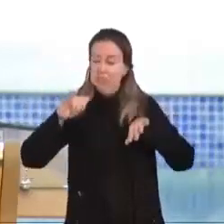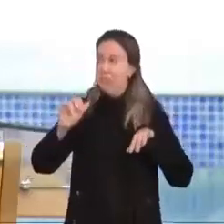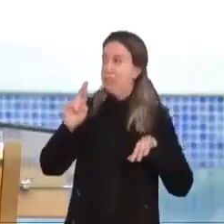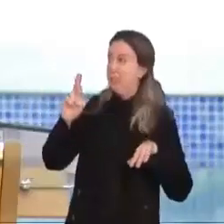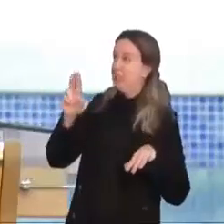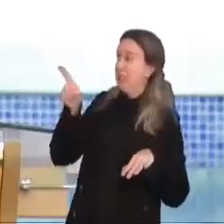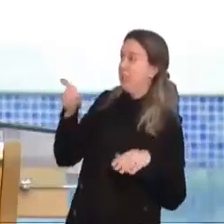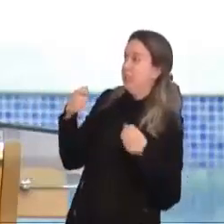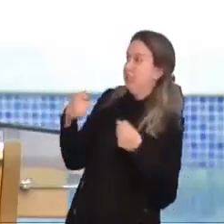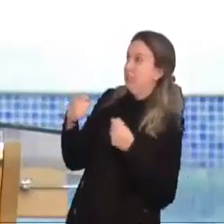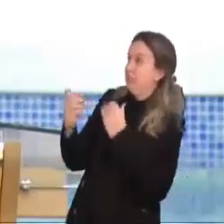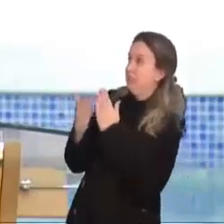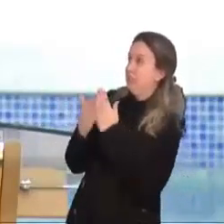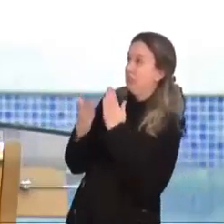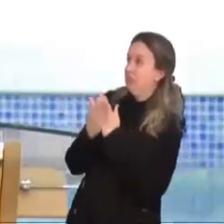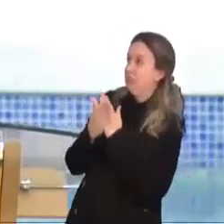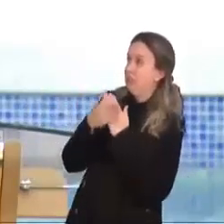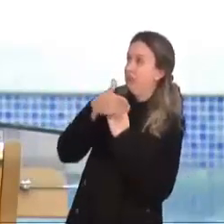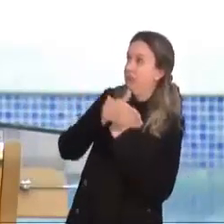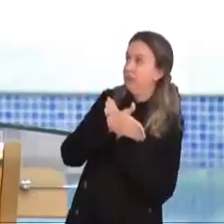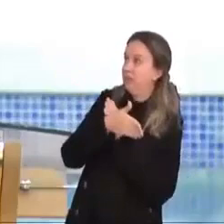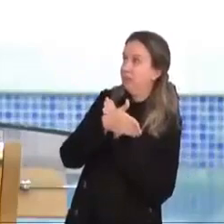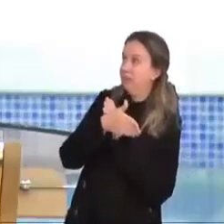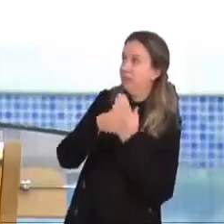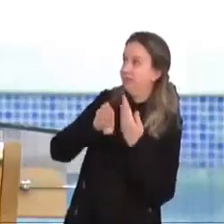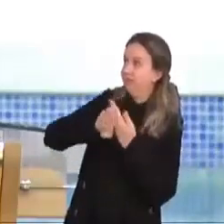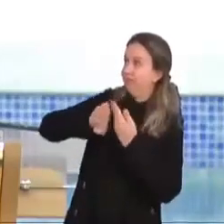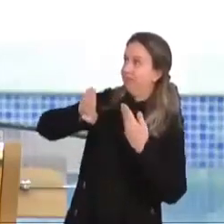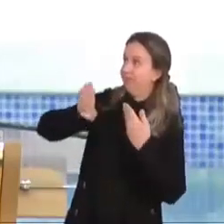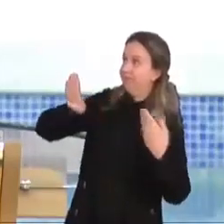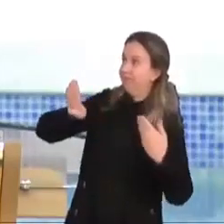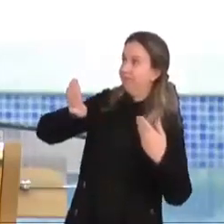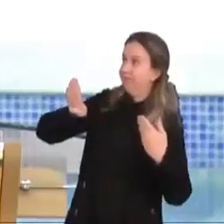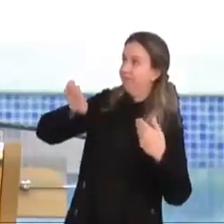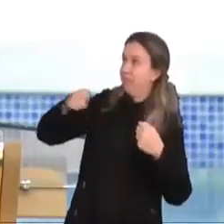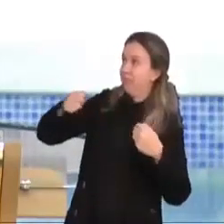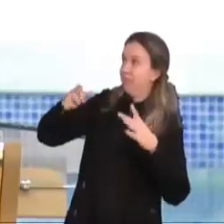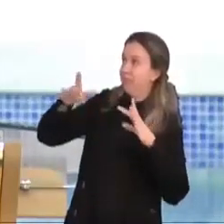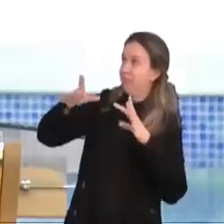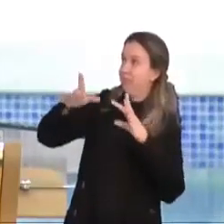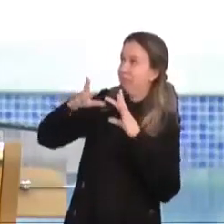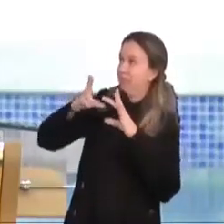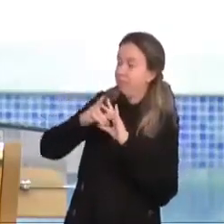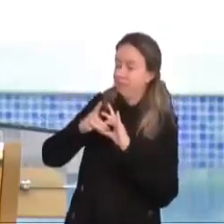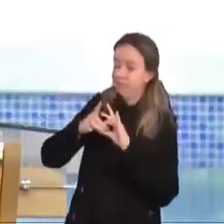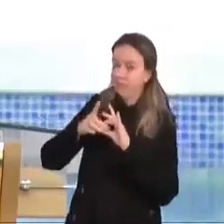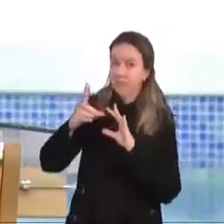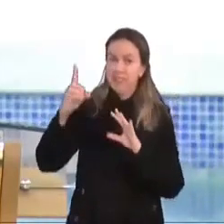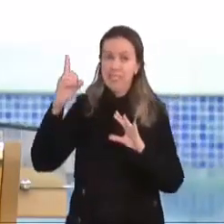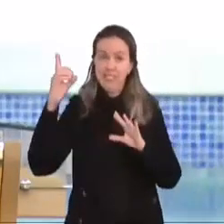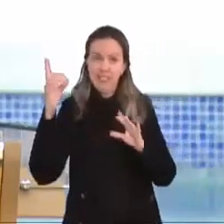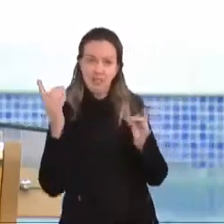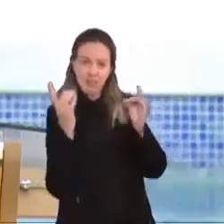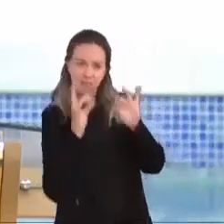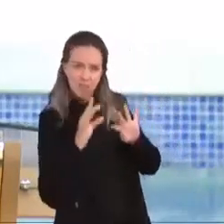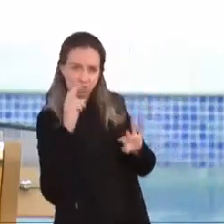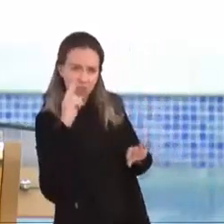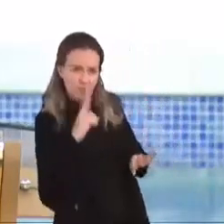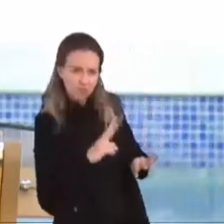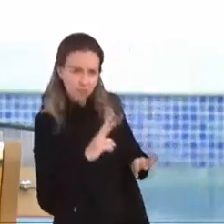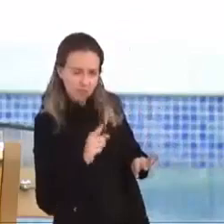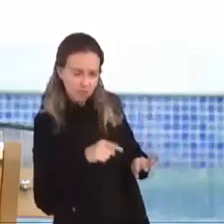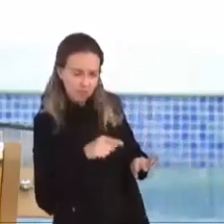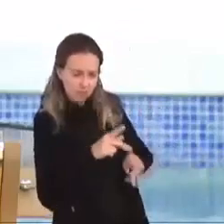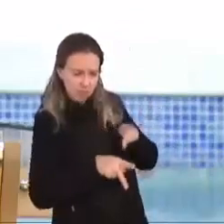a ausência da correção é demonstração de que Deus já abandonou uma geração. Mas